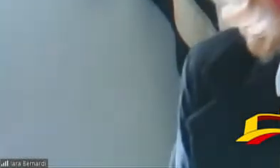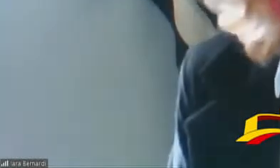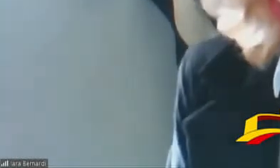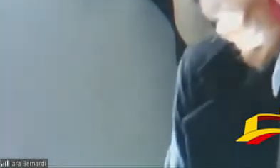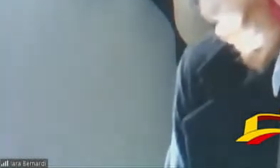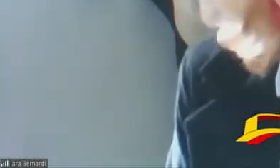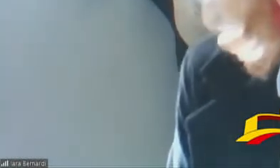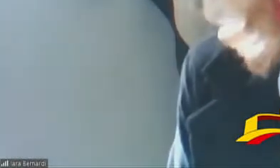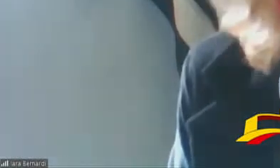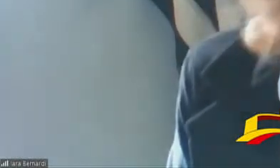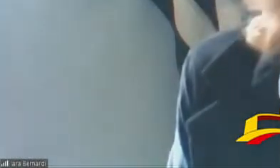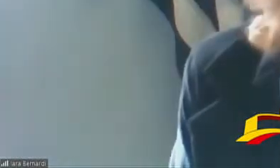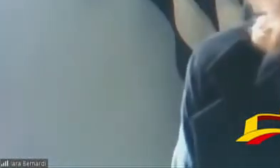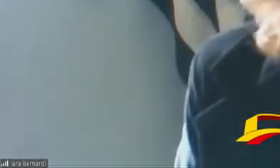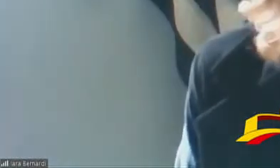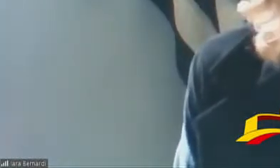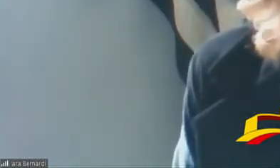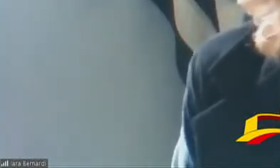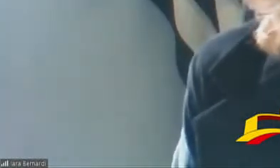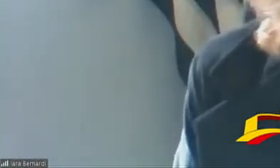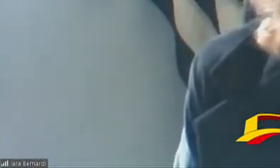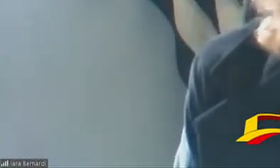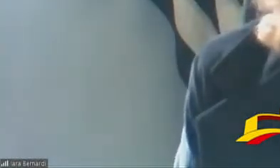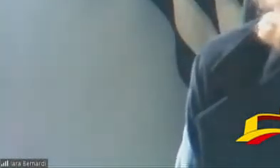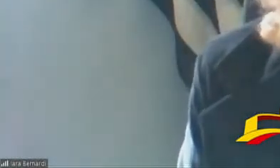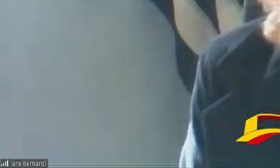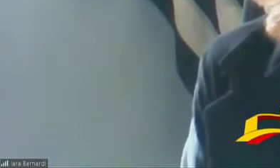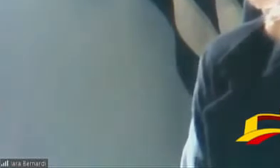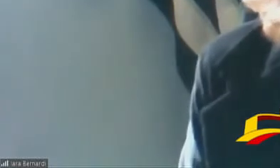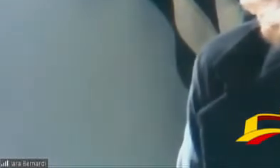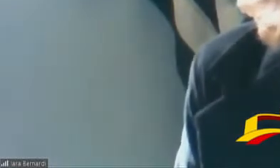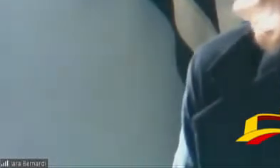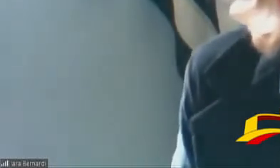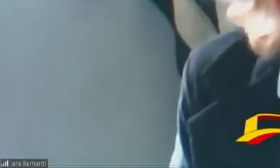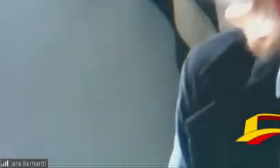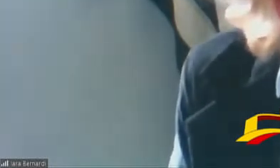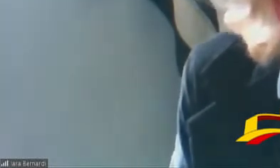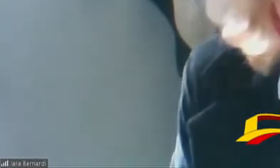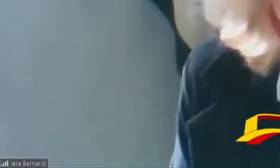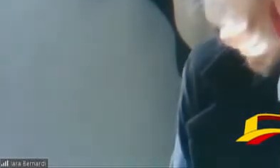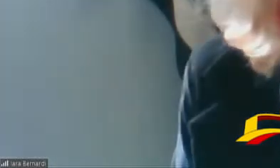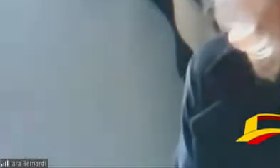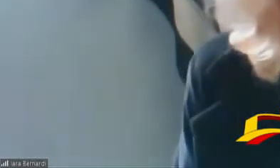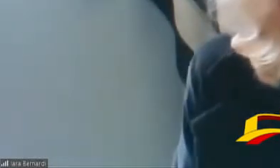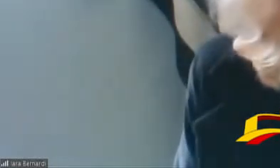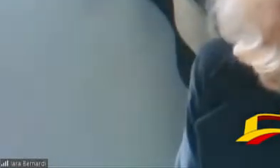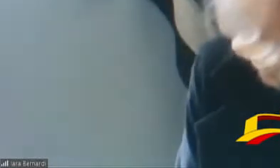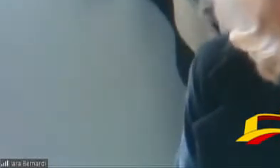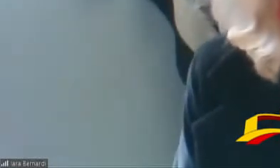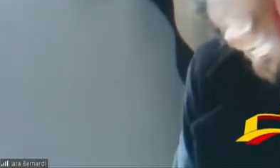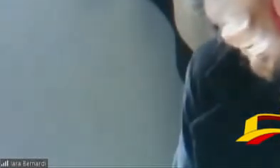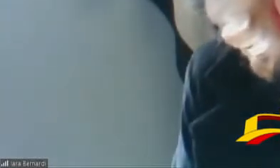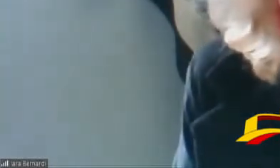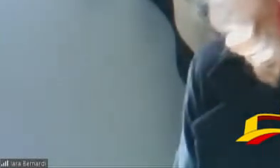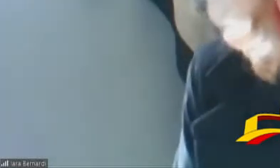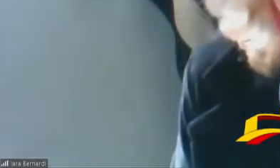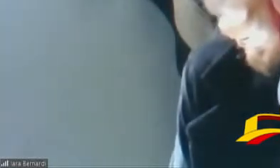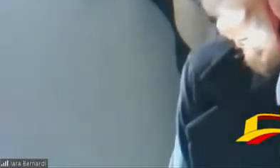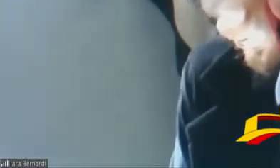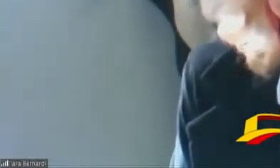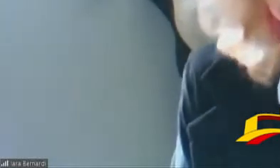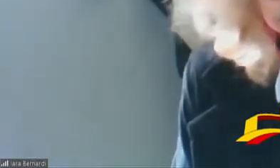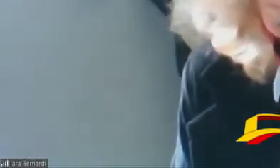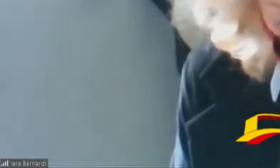formalizado. Nós podemos perder projetos se essa formalização não existir. Tem as diretrizes, os princípios da área